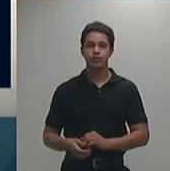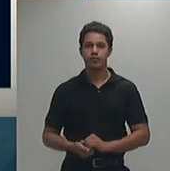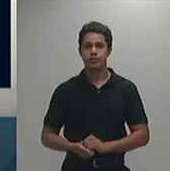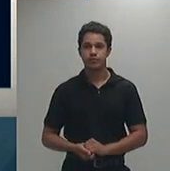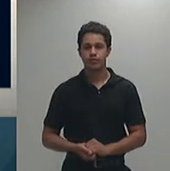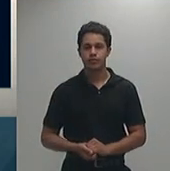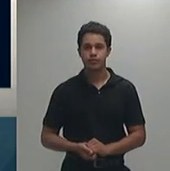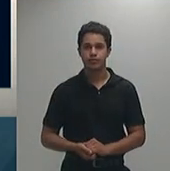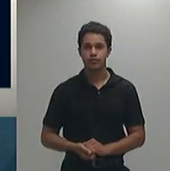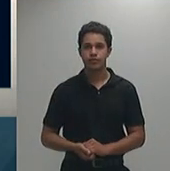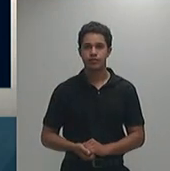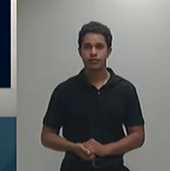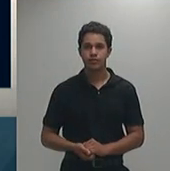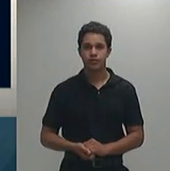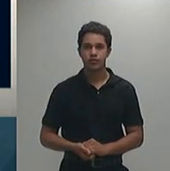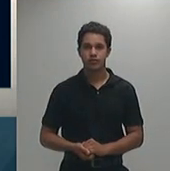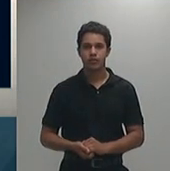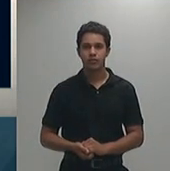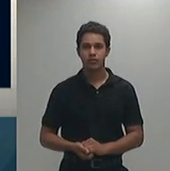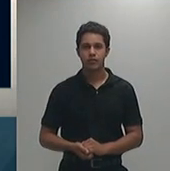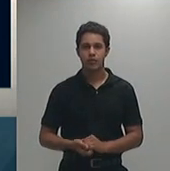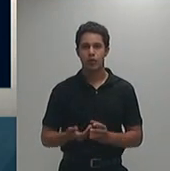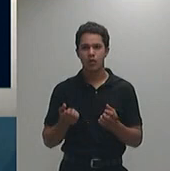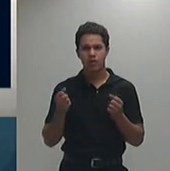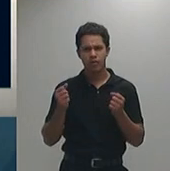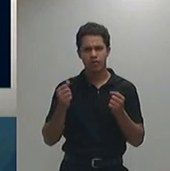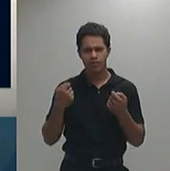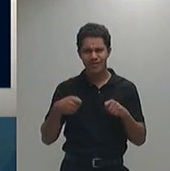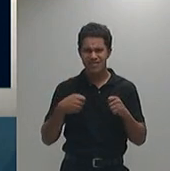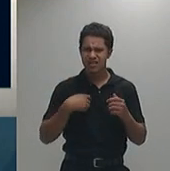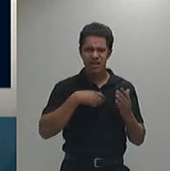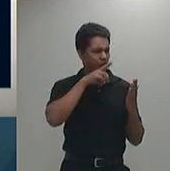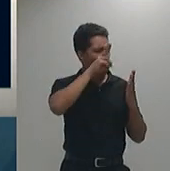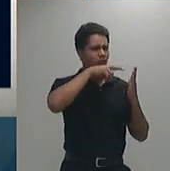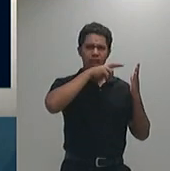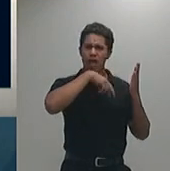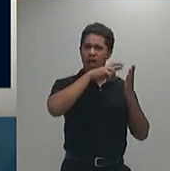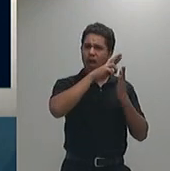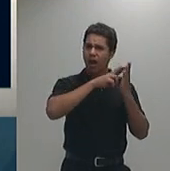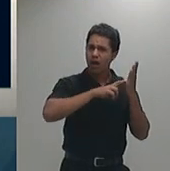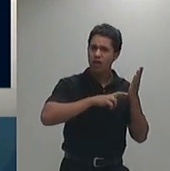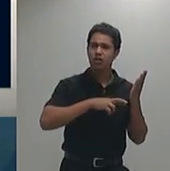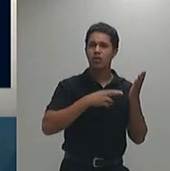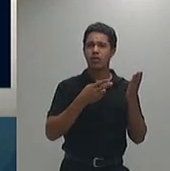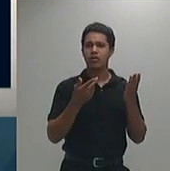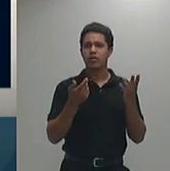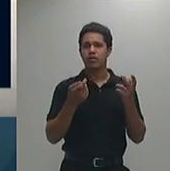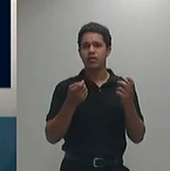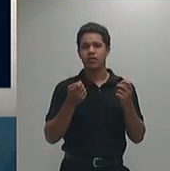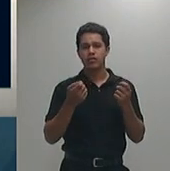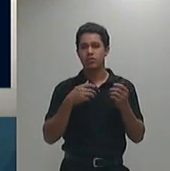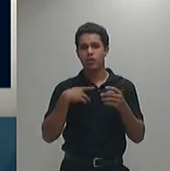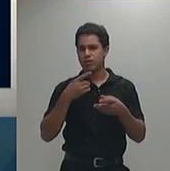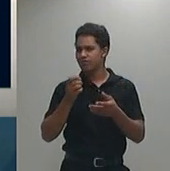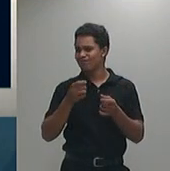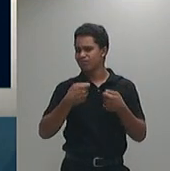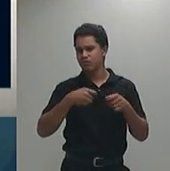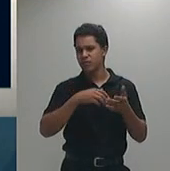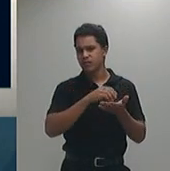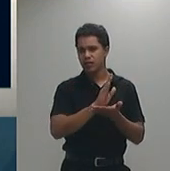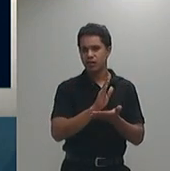nós podemos pensar a leitura do relatório e do Salomão e consultas advogados Todos de acordo são